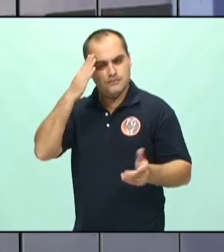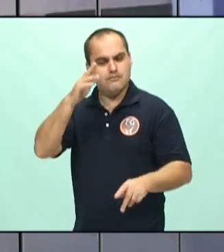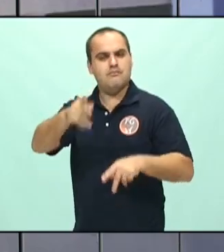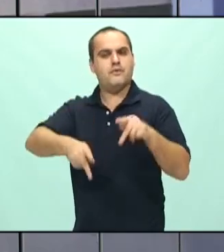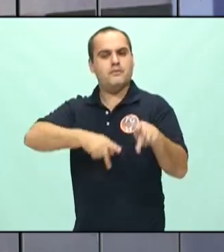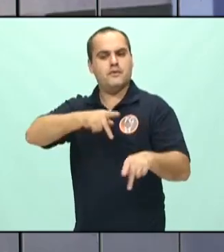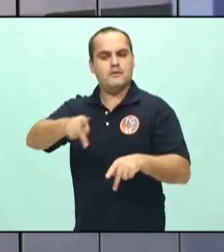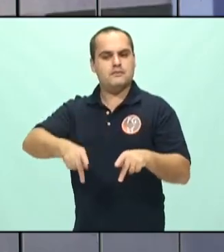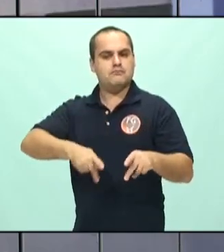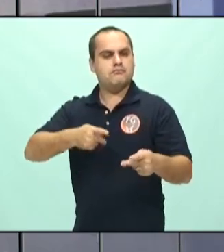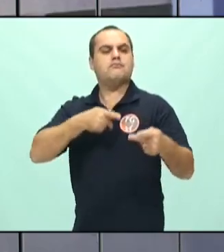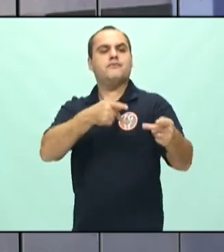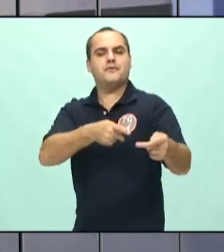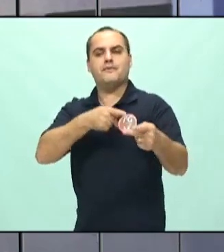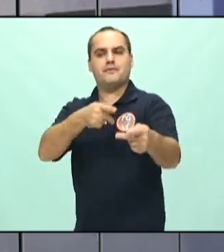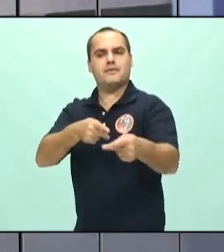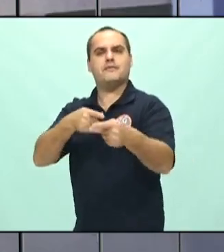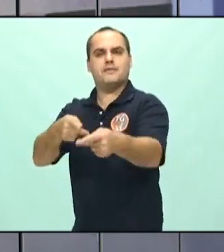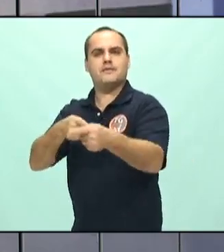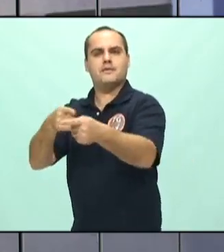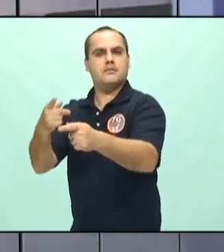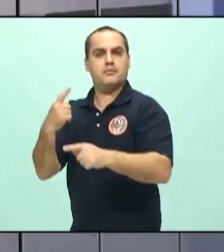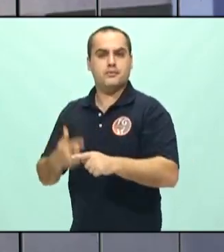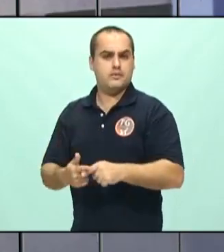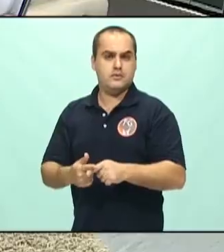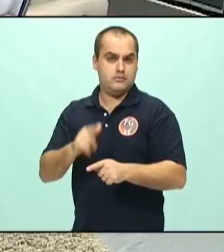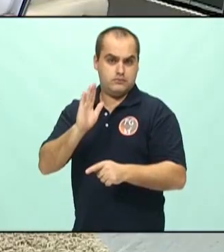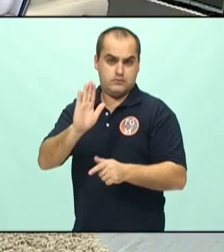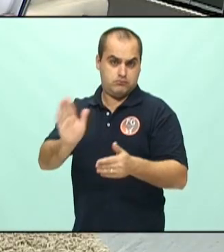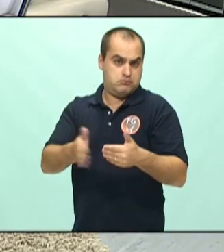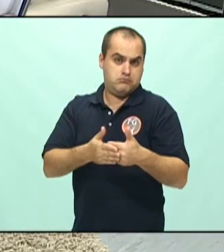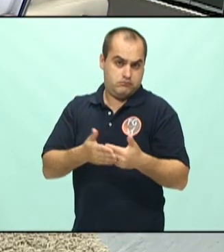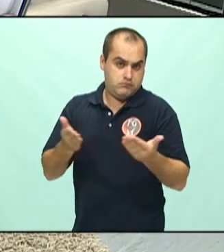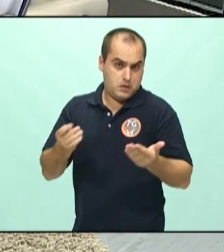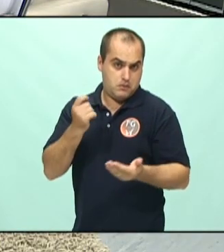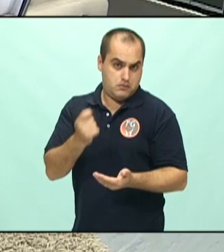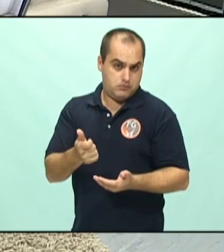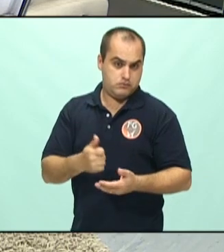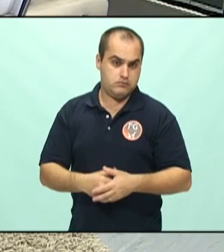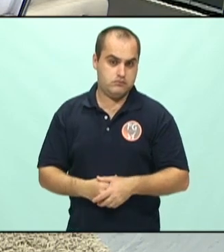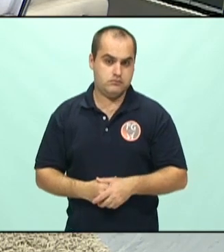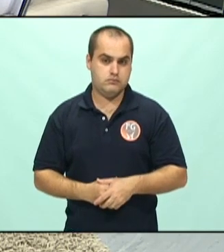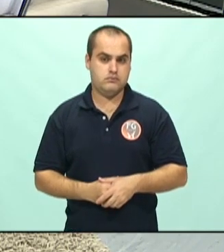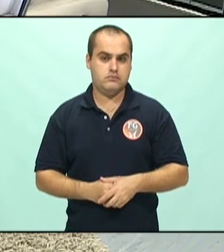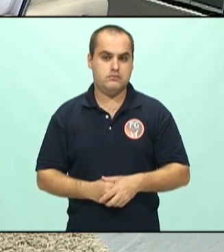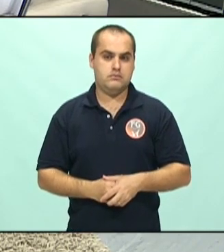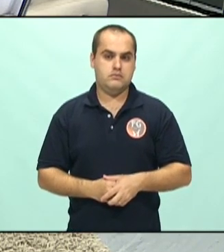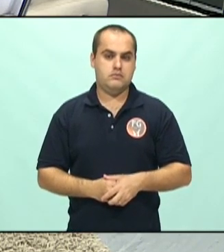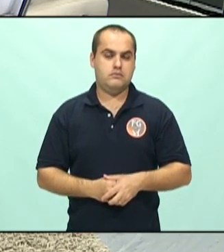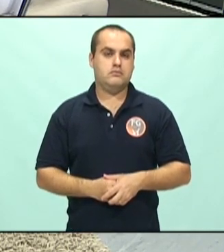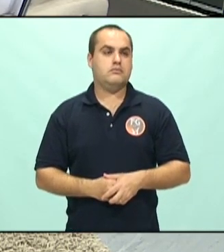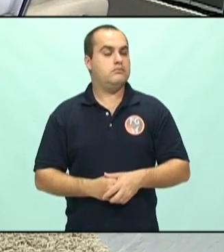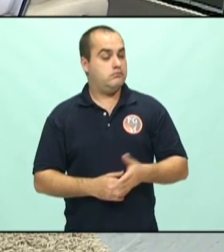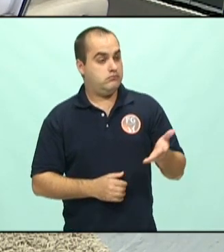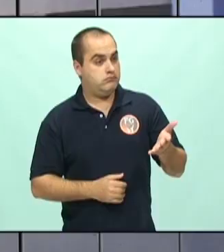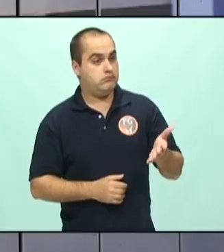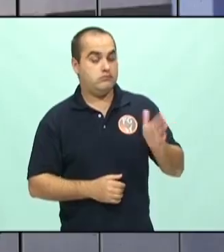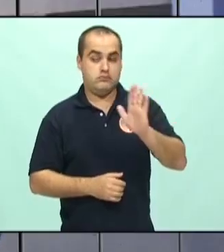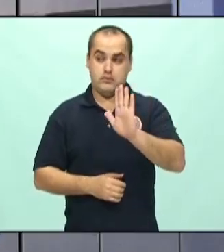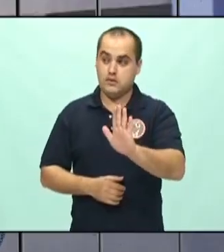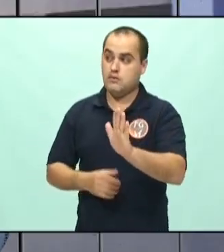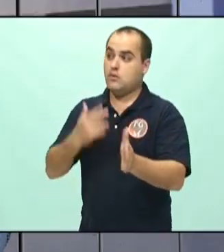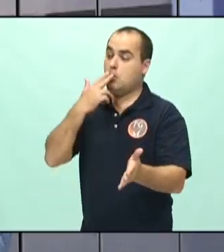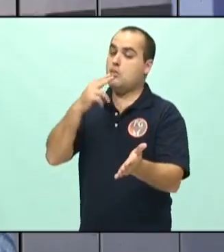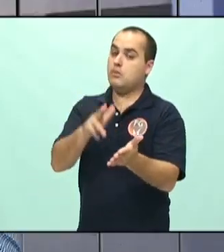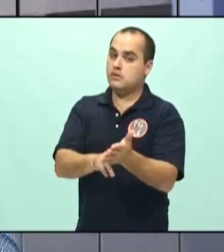prova visitar em que está praticamente fechada né exato então o correio ocorra e eu